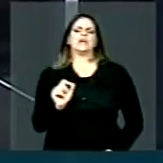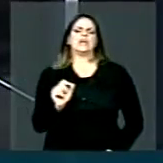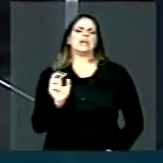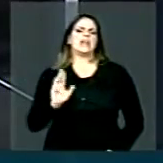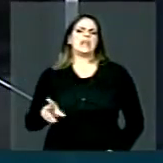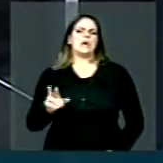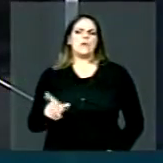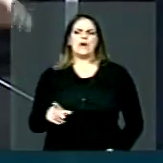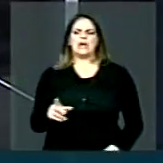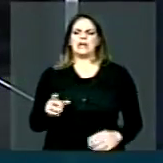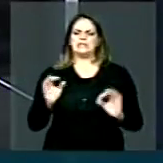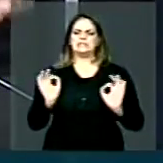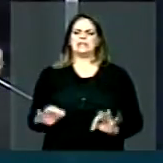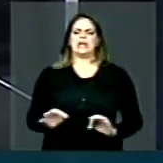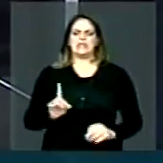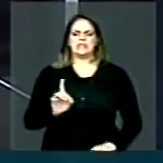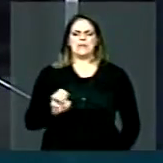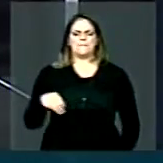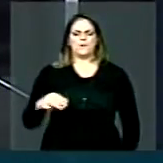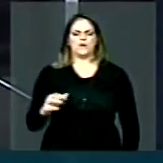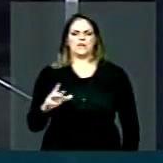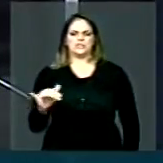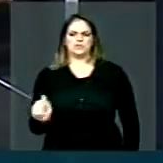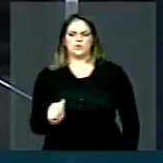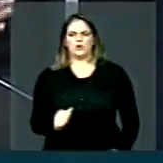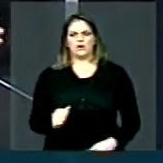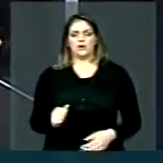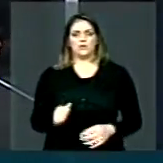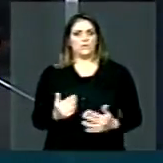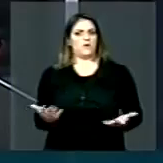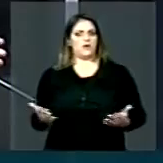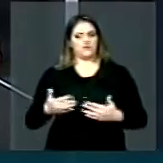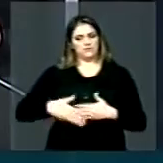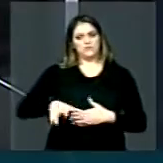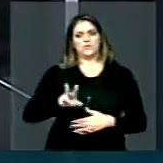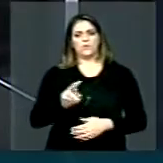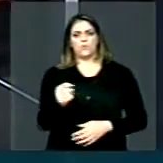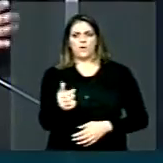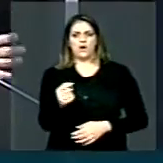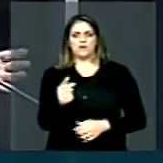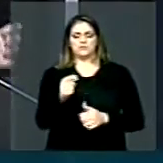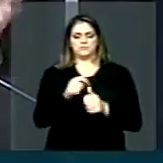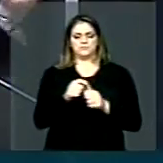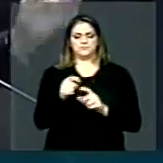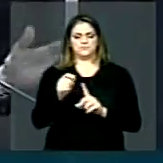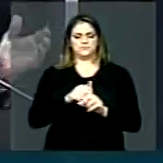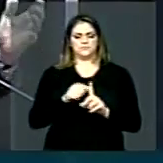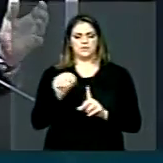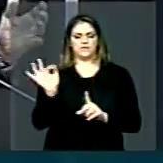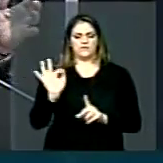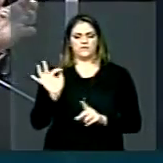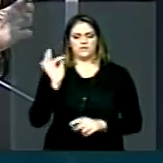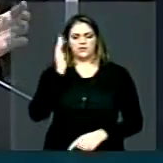o mascarado. Daqui a pouco nós estamos no Carnaval, no Rio de Janeiro, e aí...